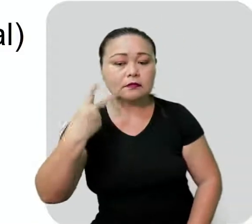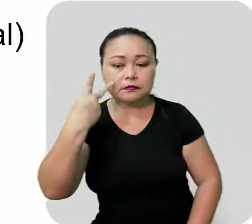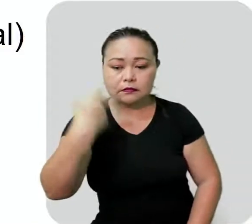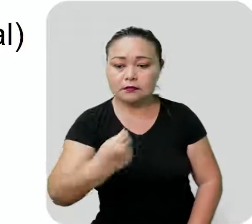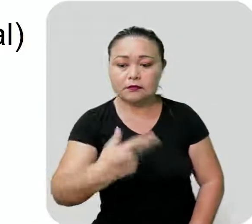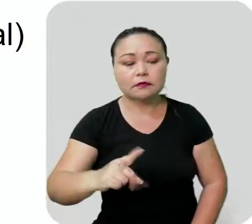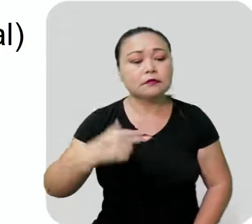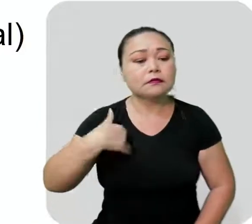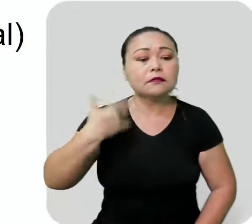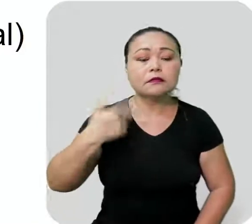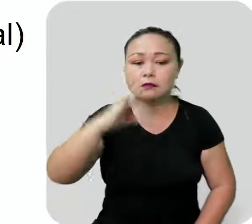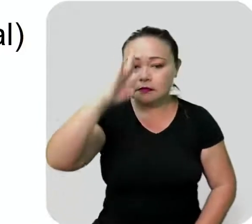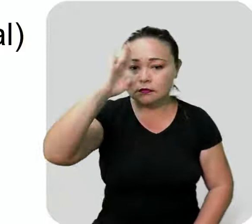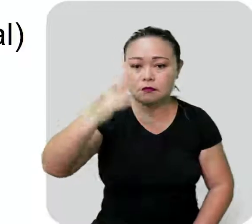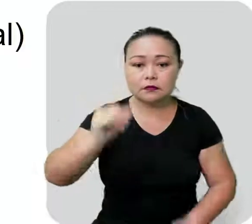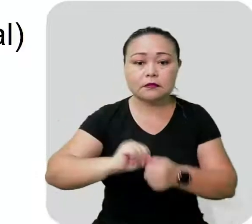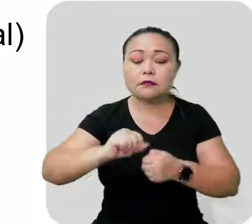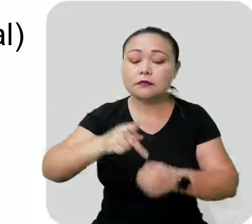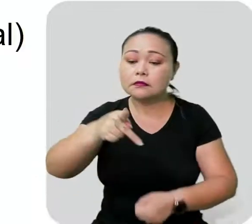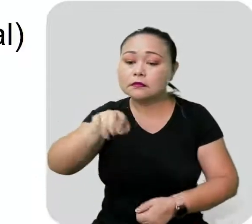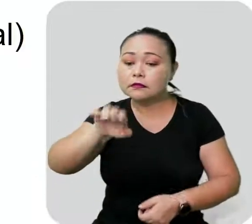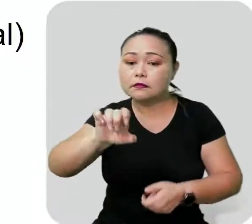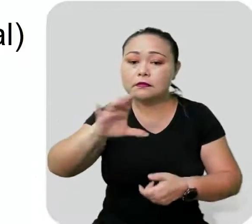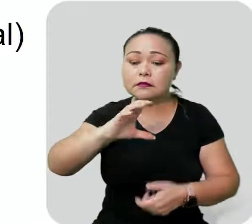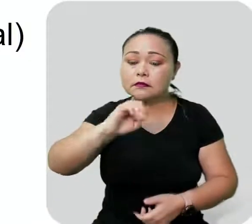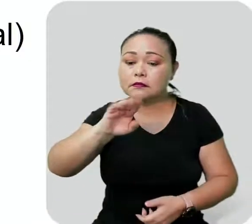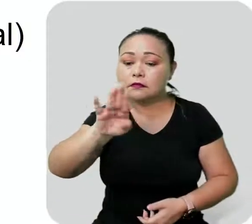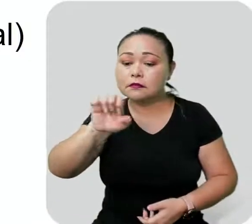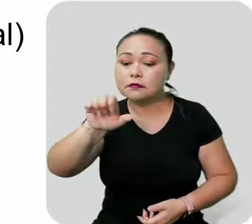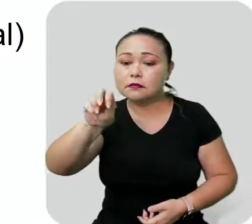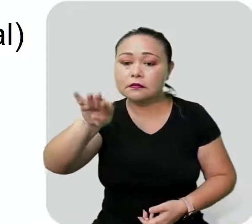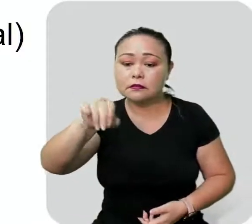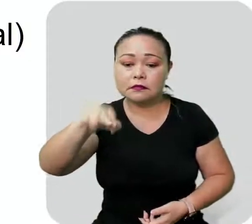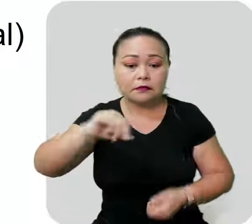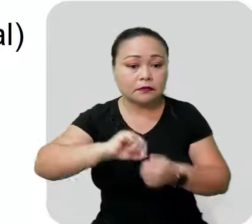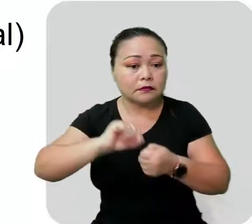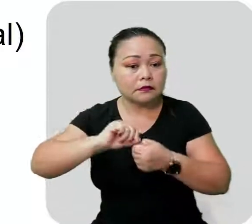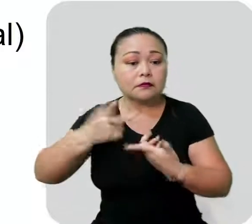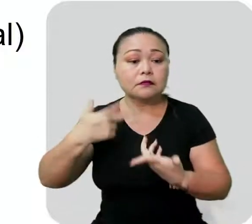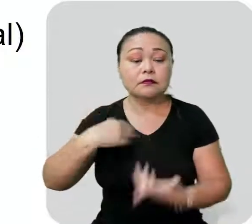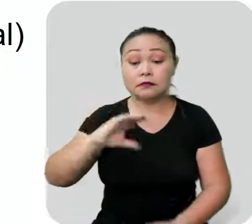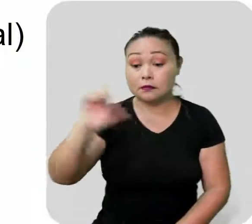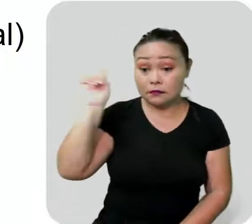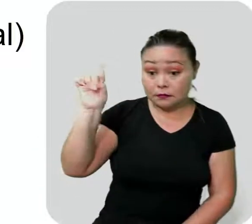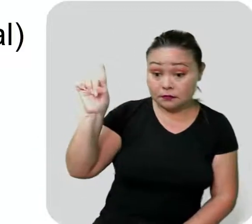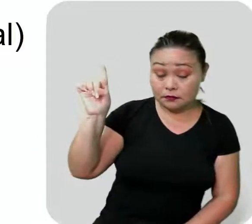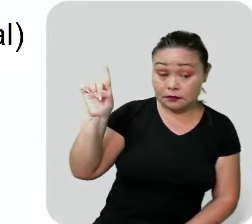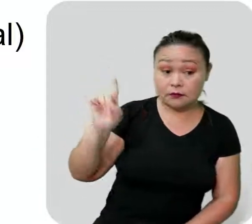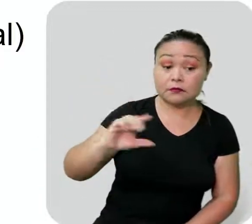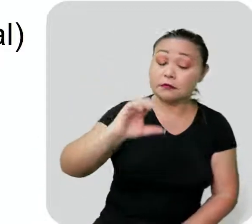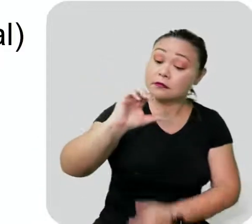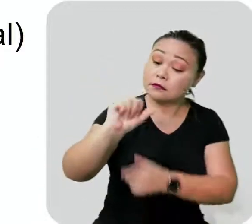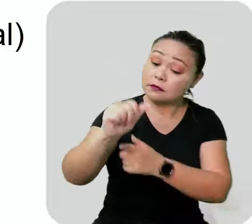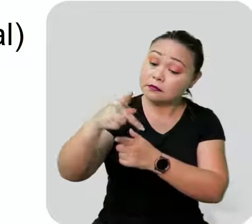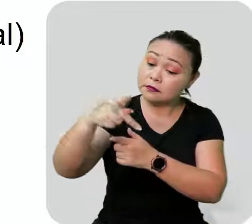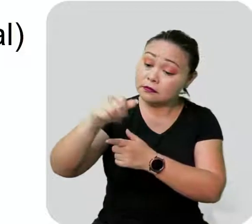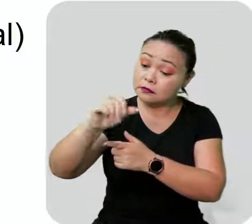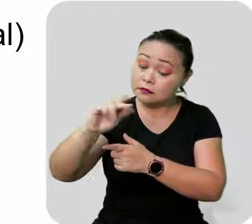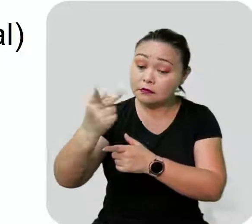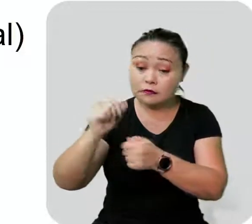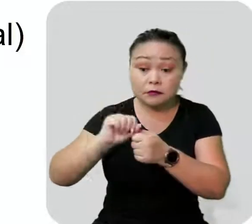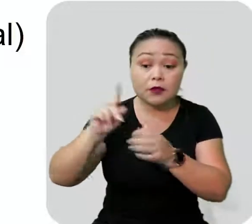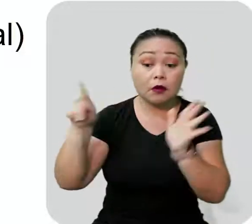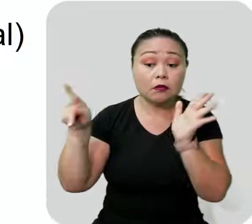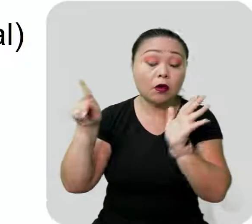os principais povos colombianos são nessa daí ó os Apaches usa partes é um burro